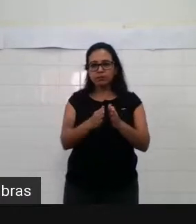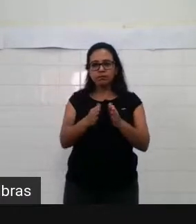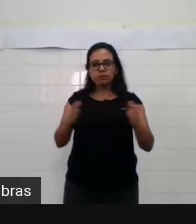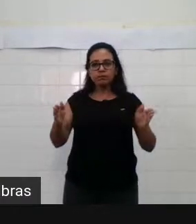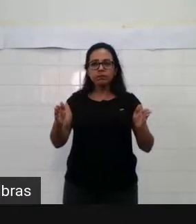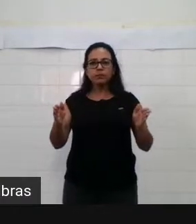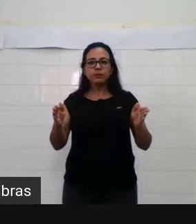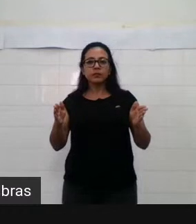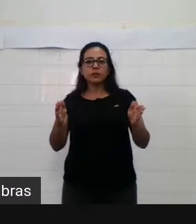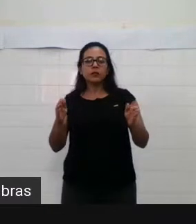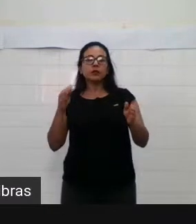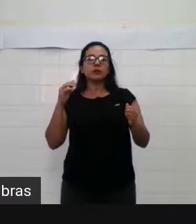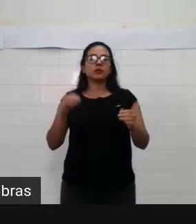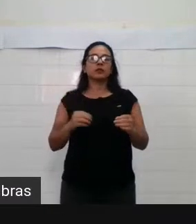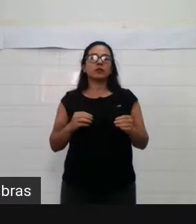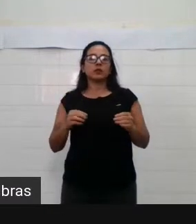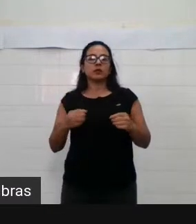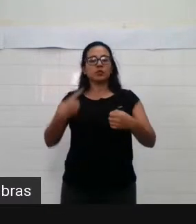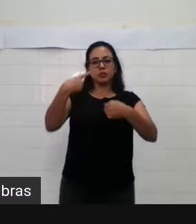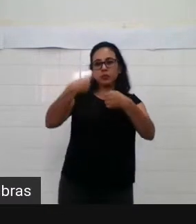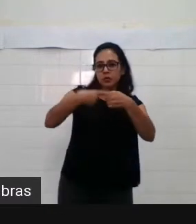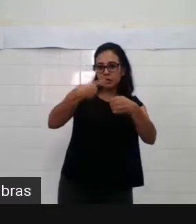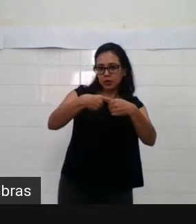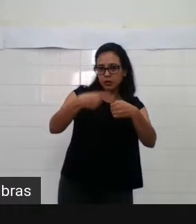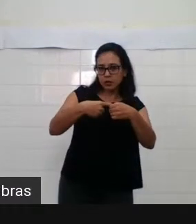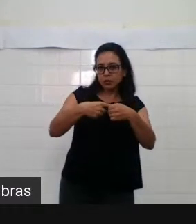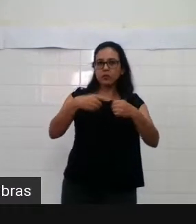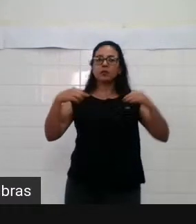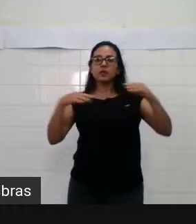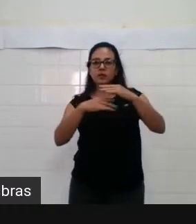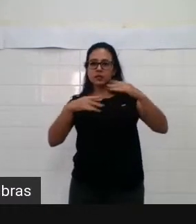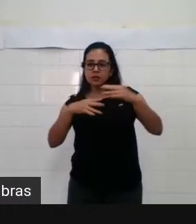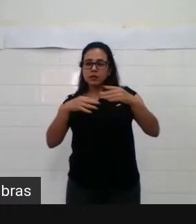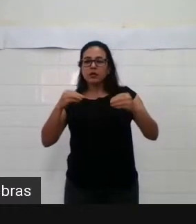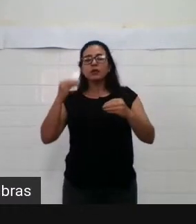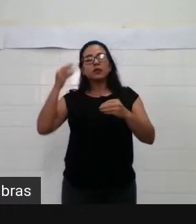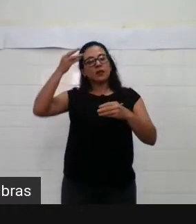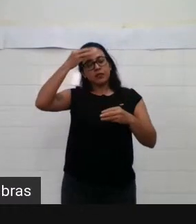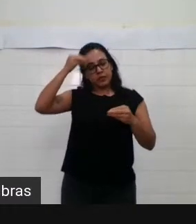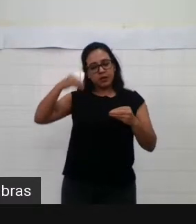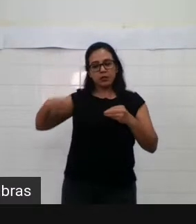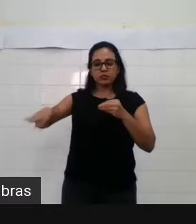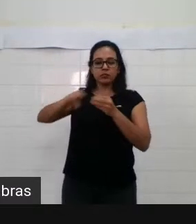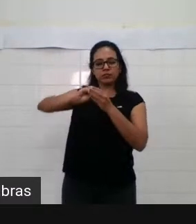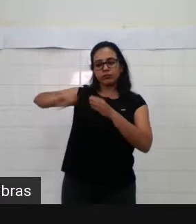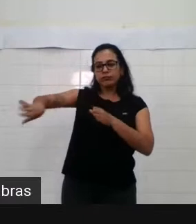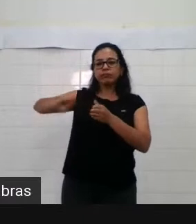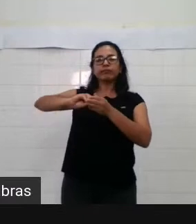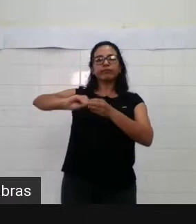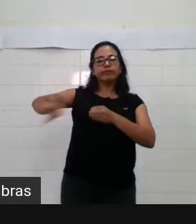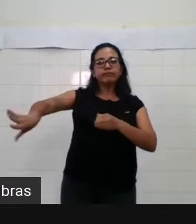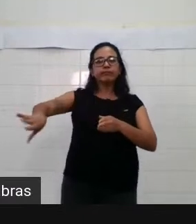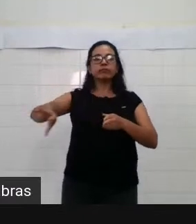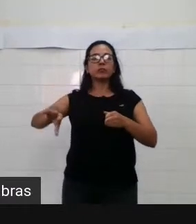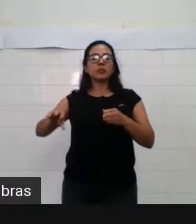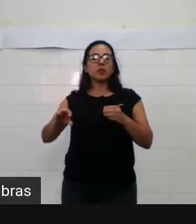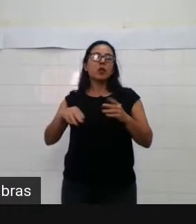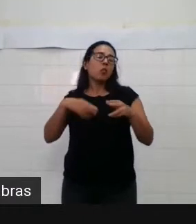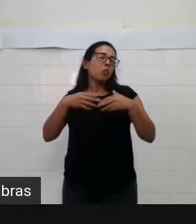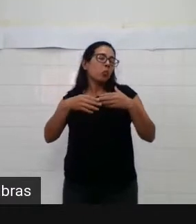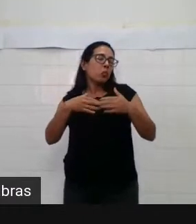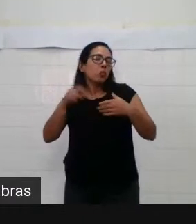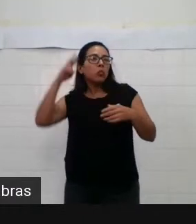entre o interior e a capital, ela vai deixando para trás, né, algumas